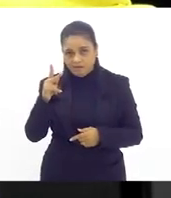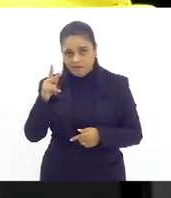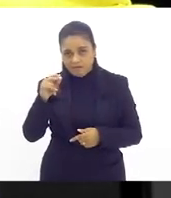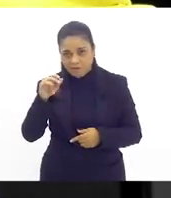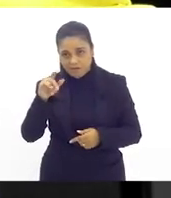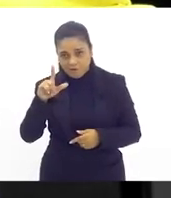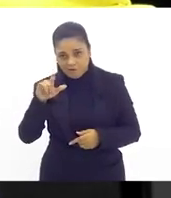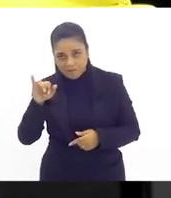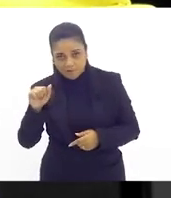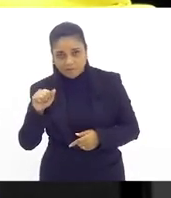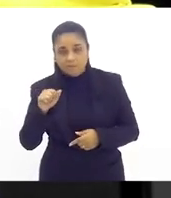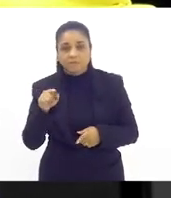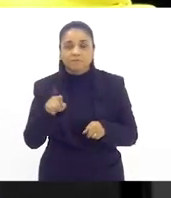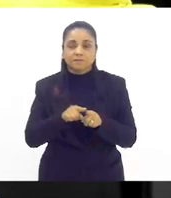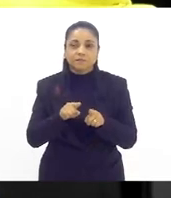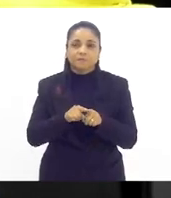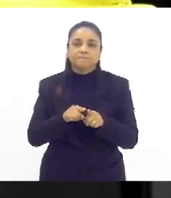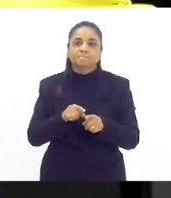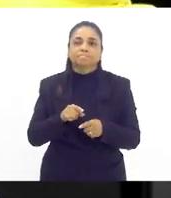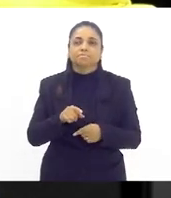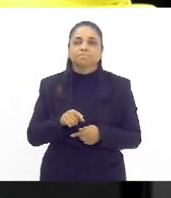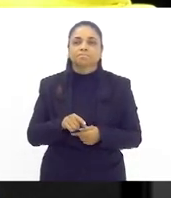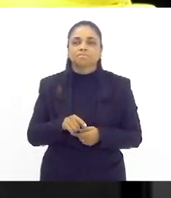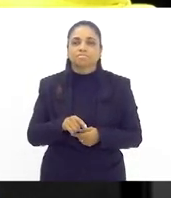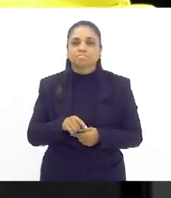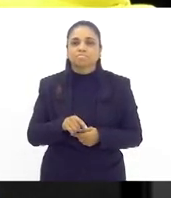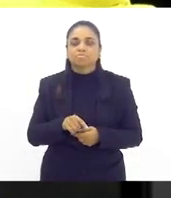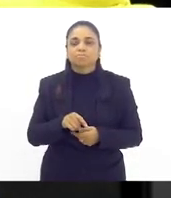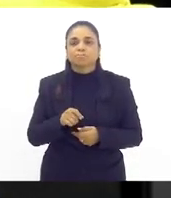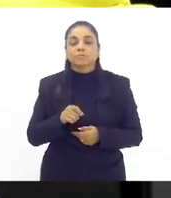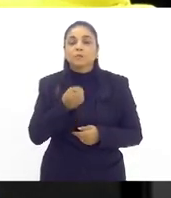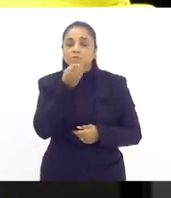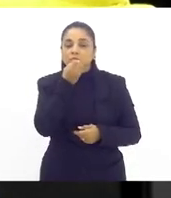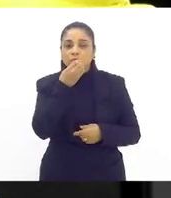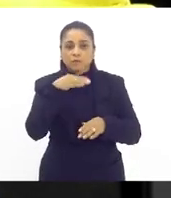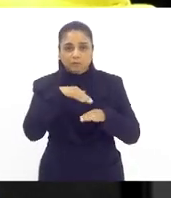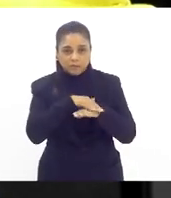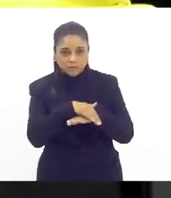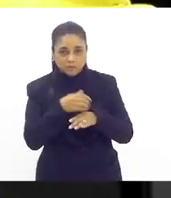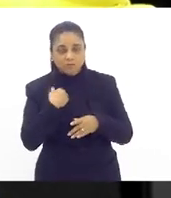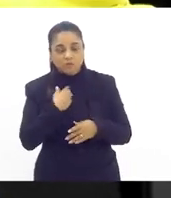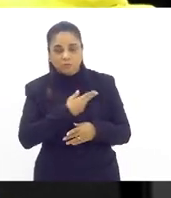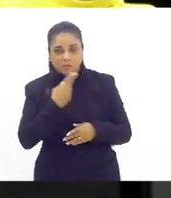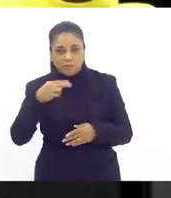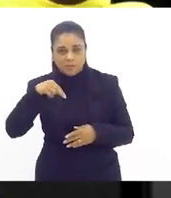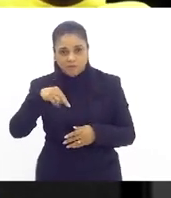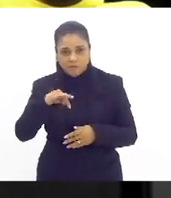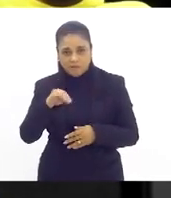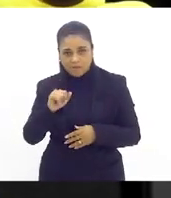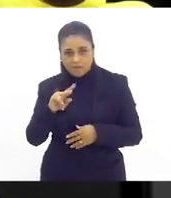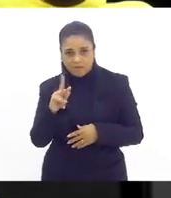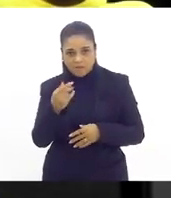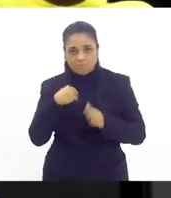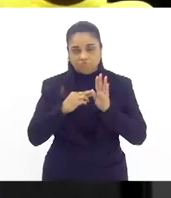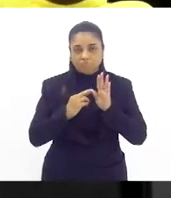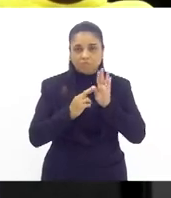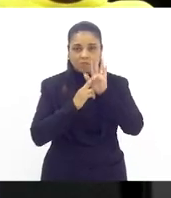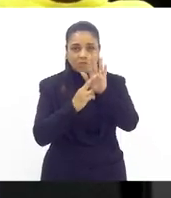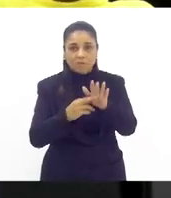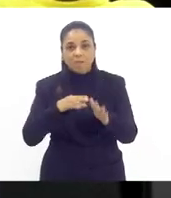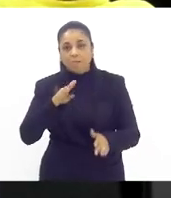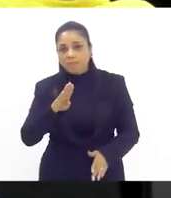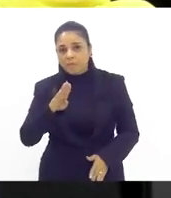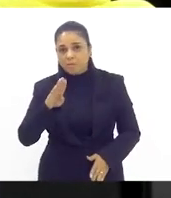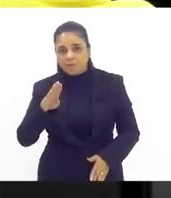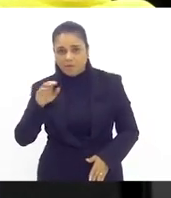já vai chegando aqui a Natália boa noite meu nome é Natália eu tô aqui representando a bpa